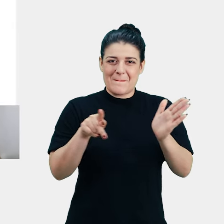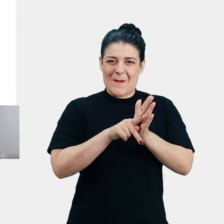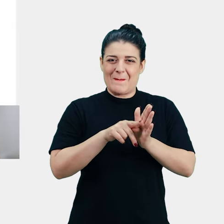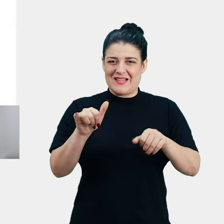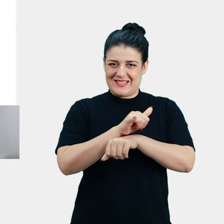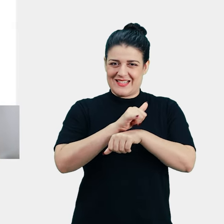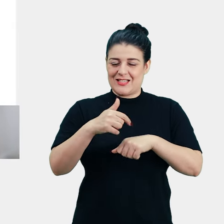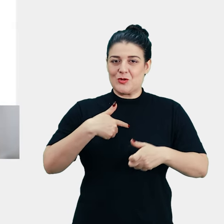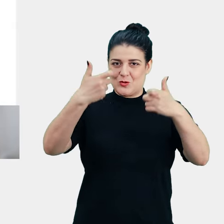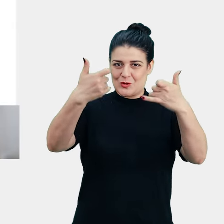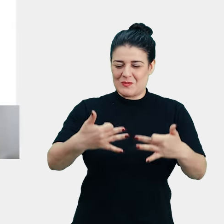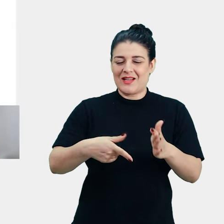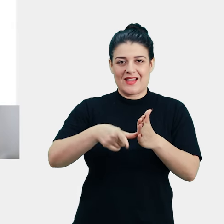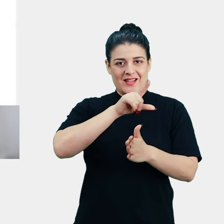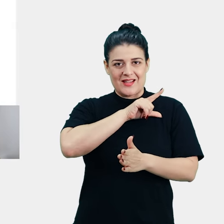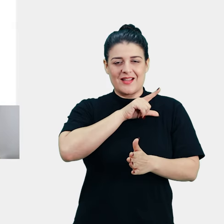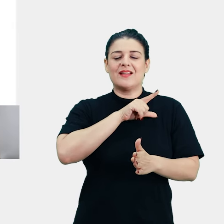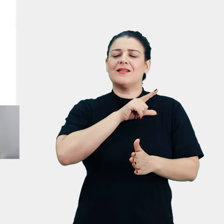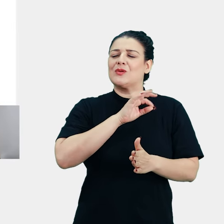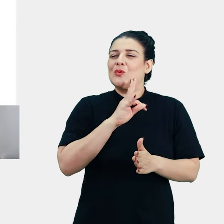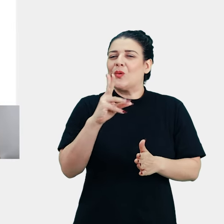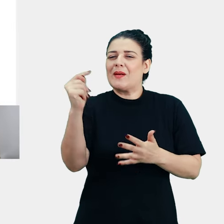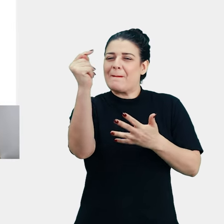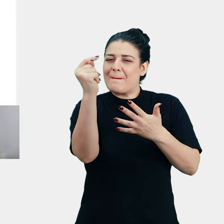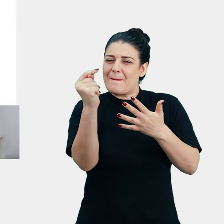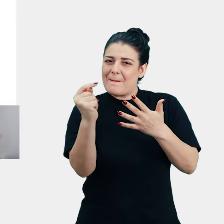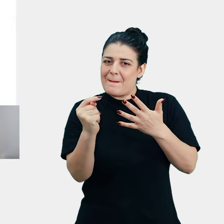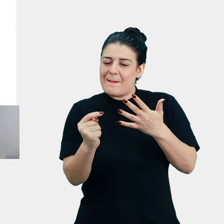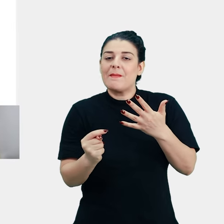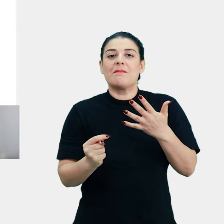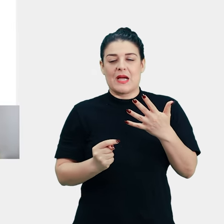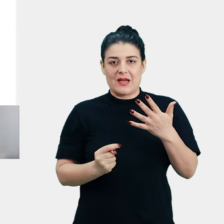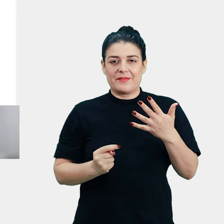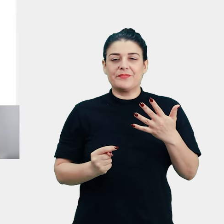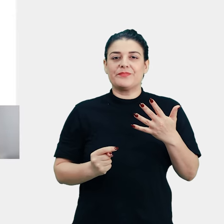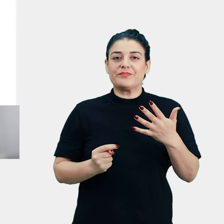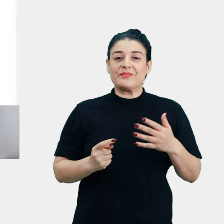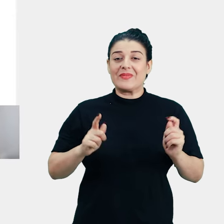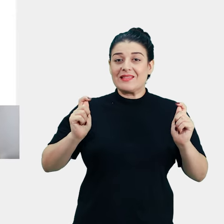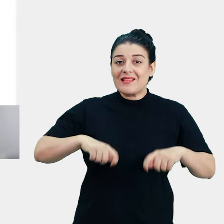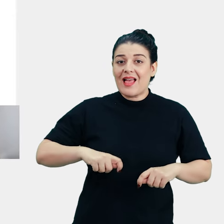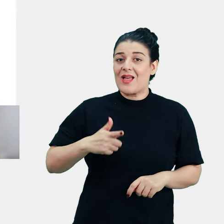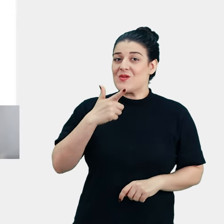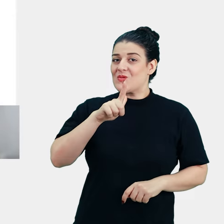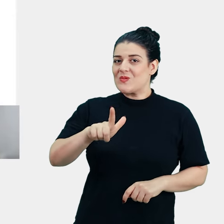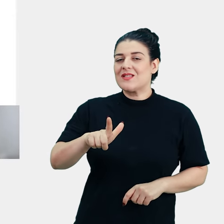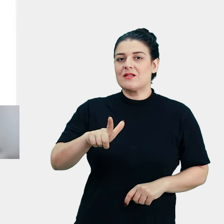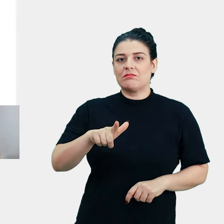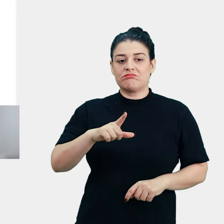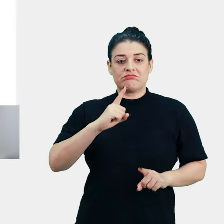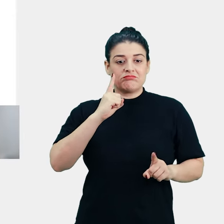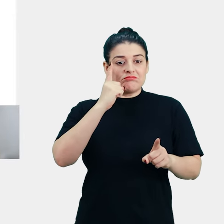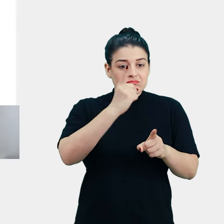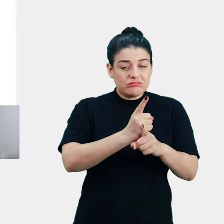fingerprint, trabalhando com Enzymine, com GNPS, eu, eu consegui verificar,